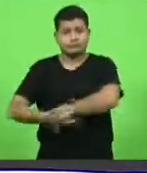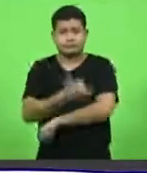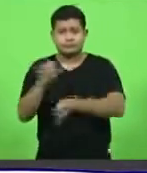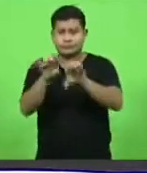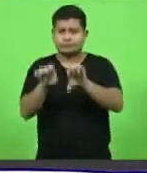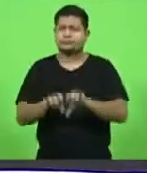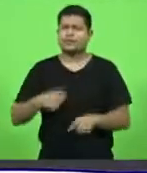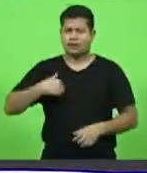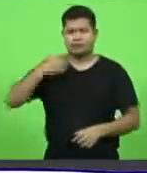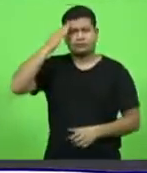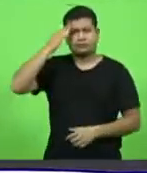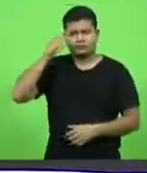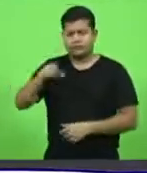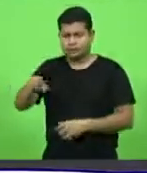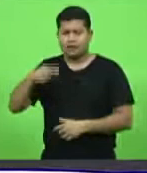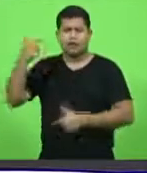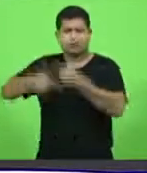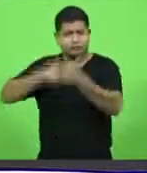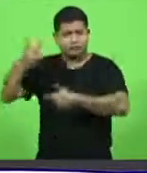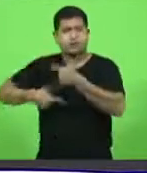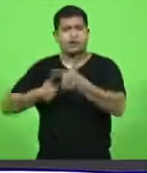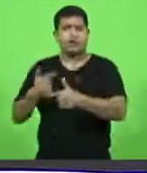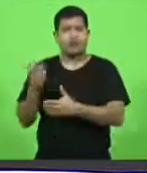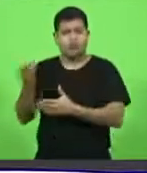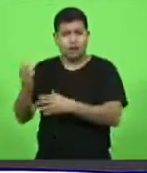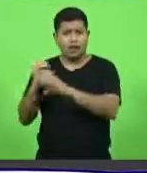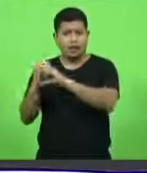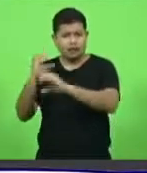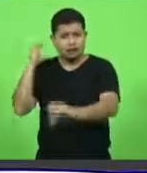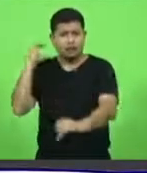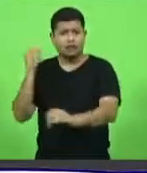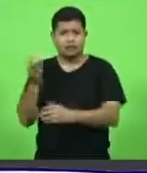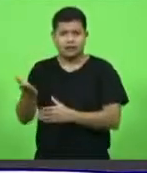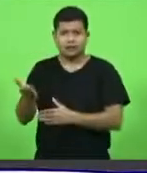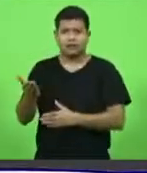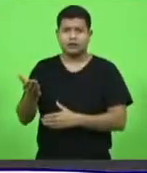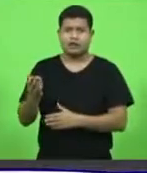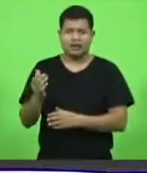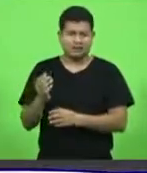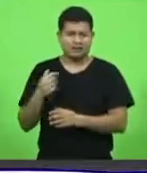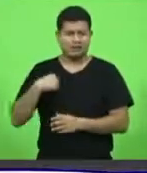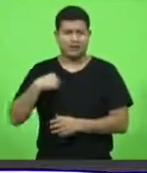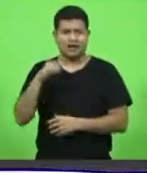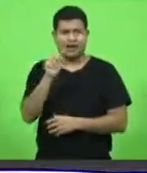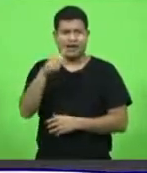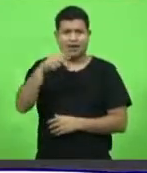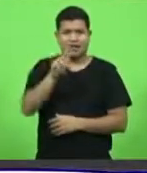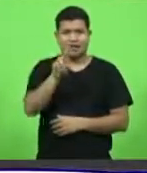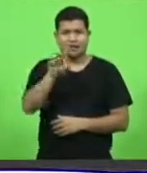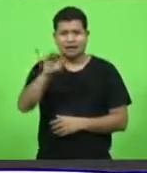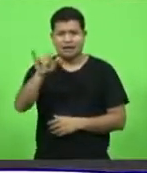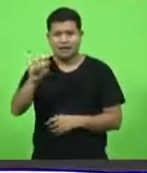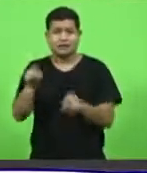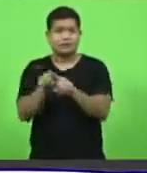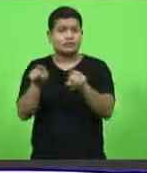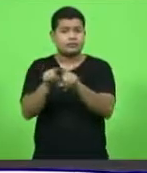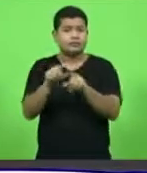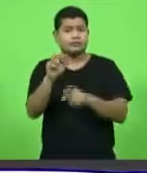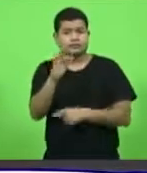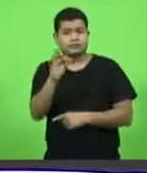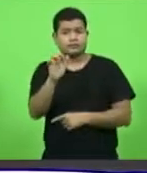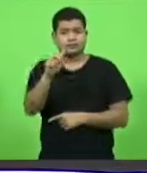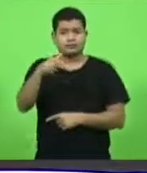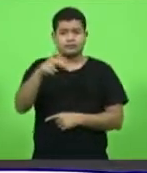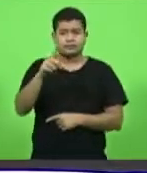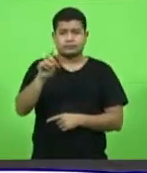que estão trabalhando a Engenheiro Andreia lá de Joinville o próprio Fernando alfrem praqui de redobrem as